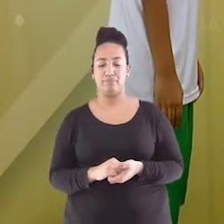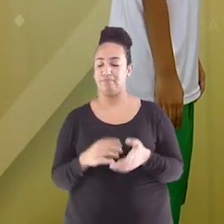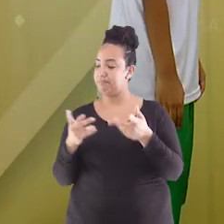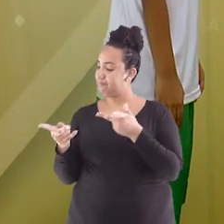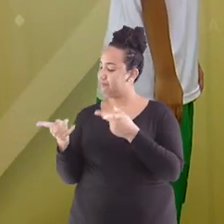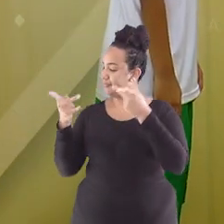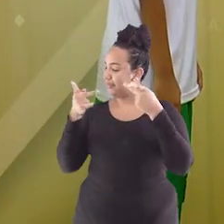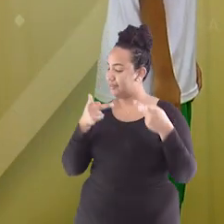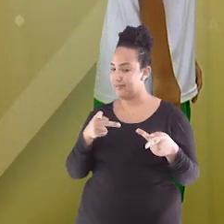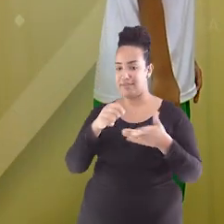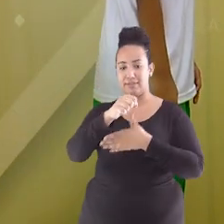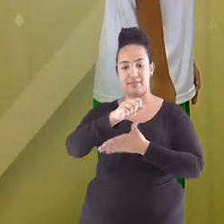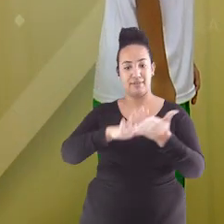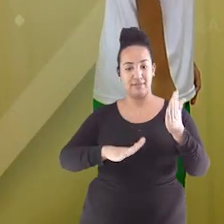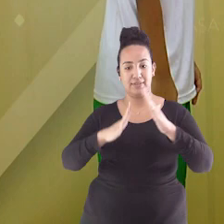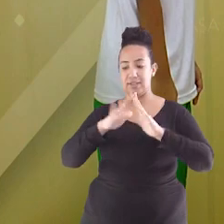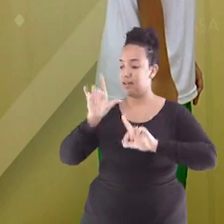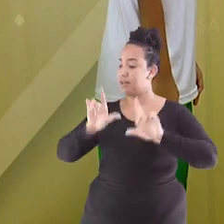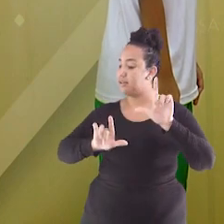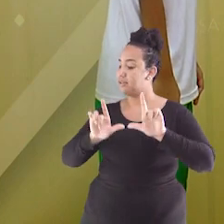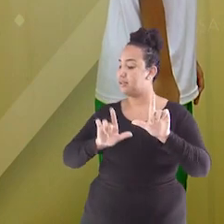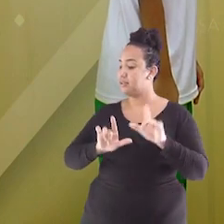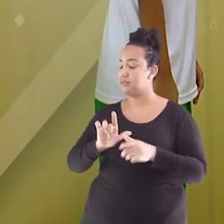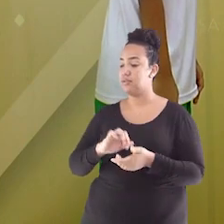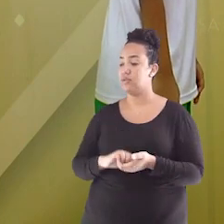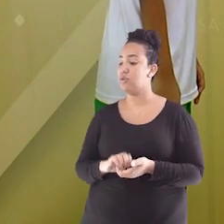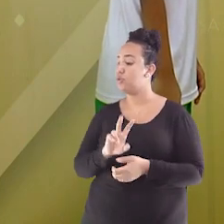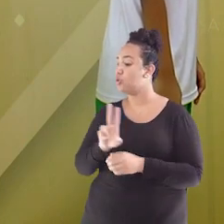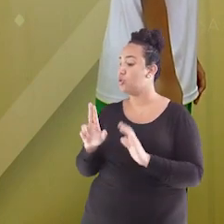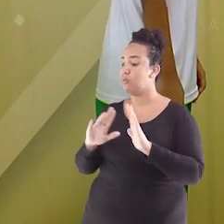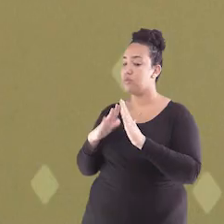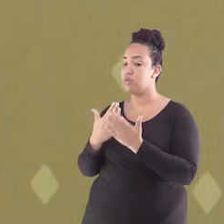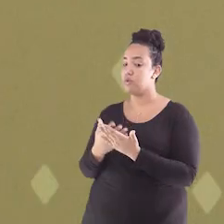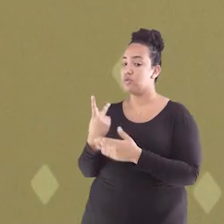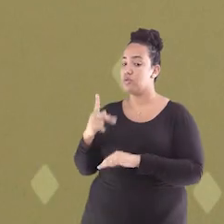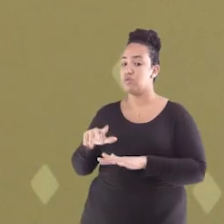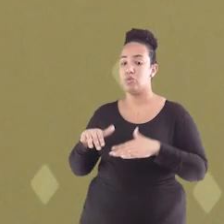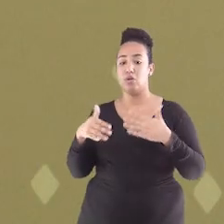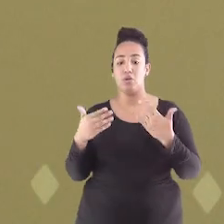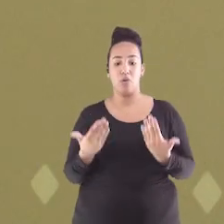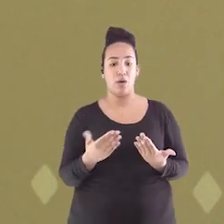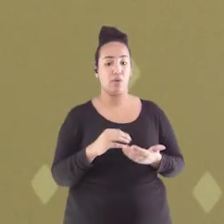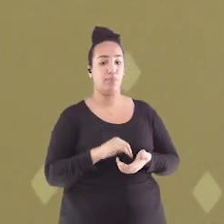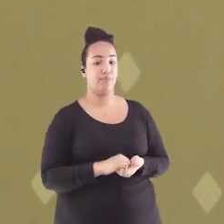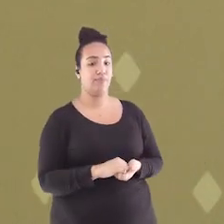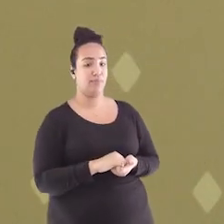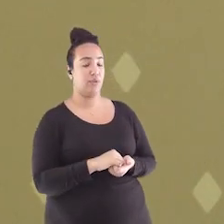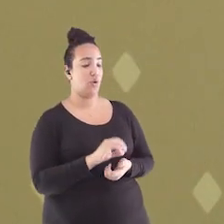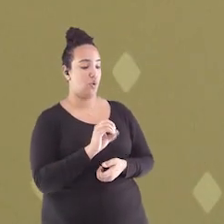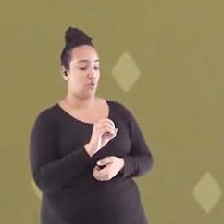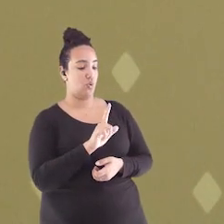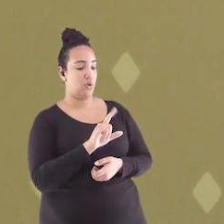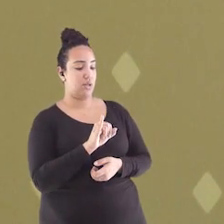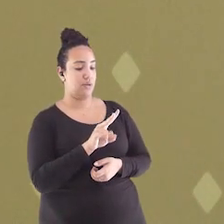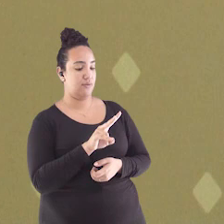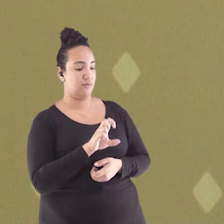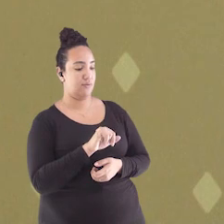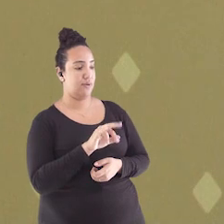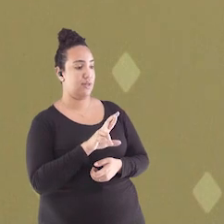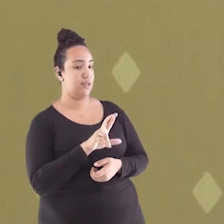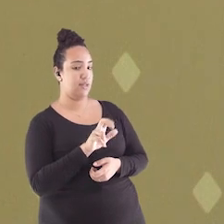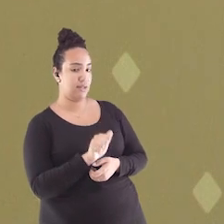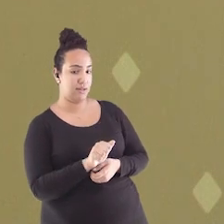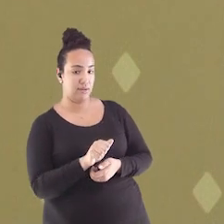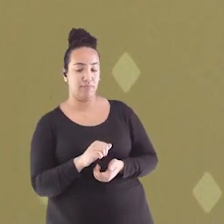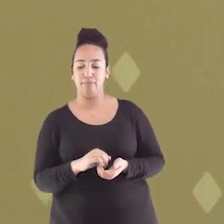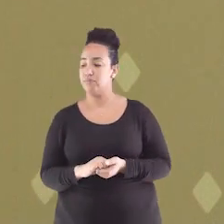Seja bem-vindo ao Dever em Casa na TV, Elion. Qual o nome da sua escola? MF Oliveira Castro. Qual a série que você